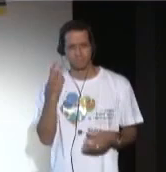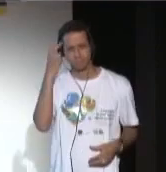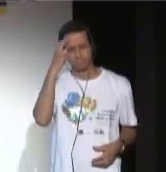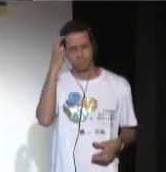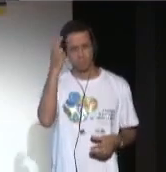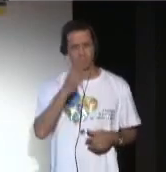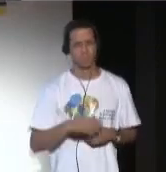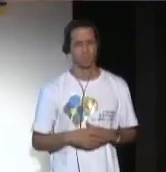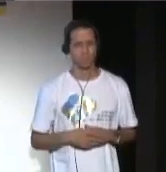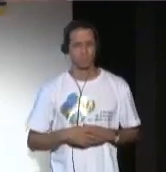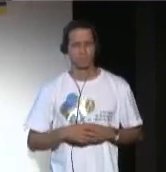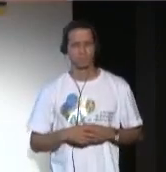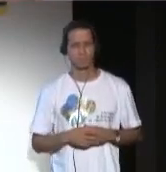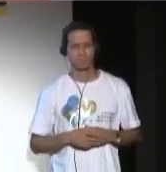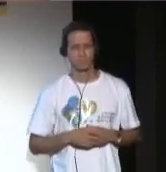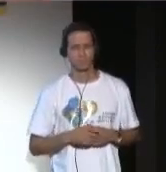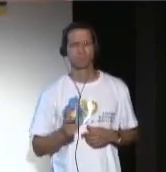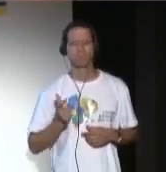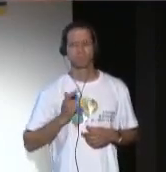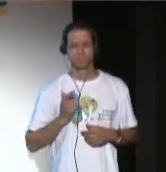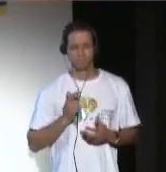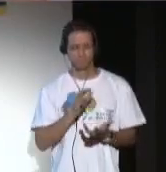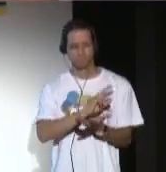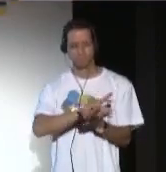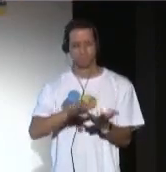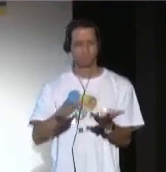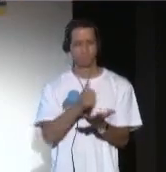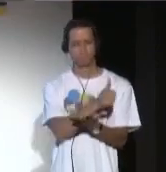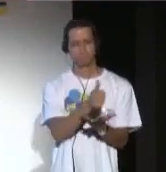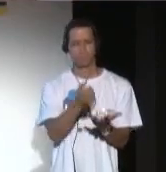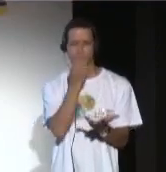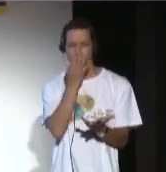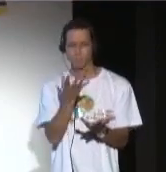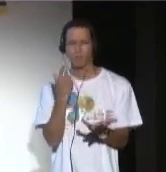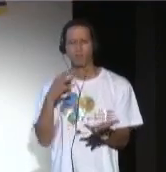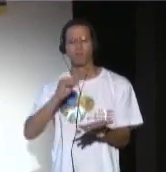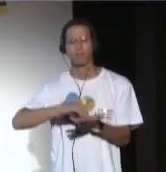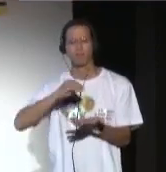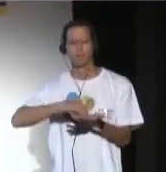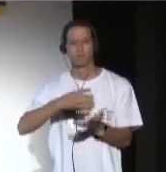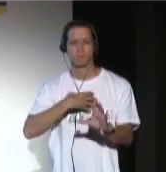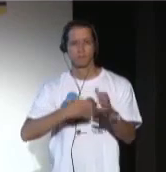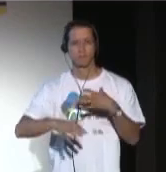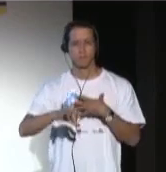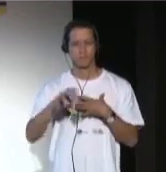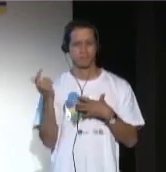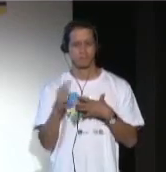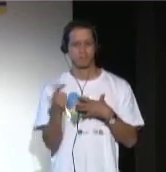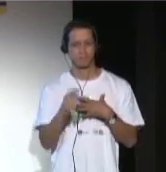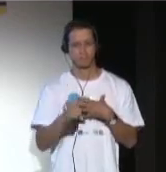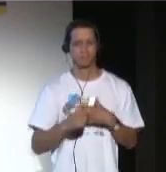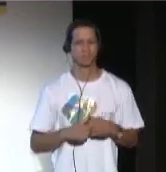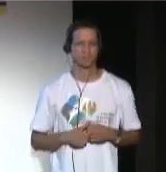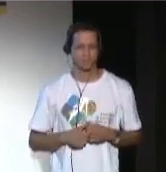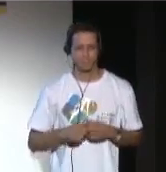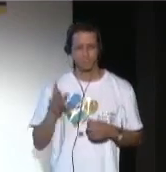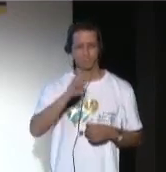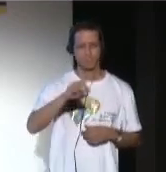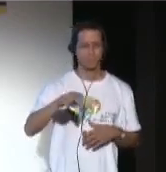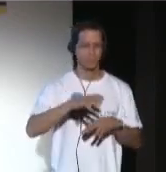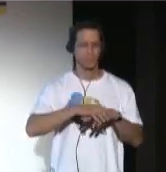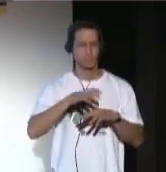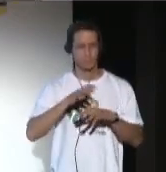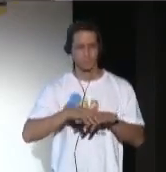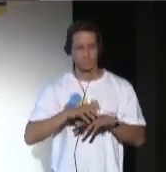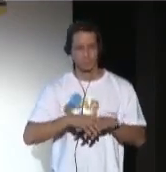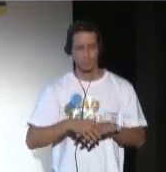inteligentes, têm muitos atributos bons, mas a empatia não é um deles. E eu acho que os professores de